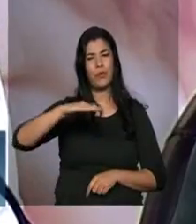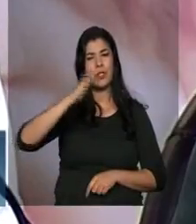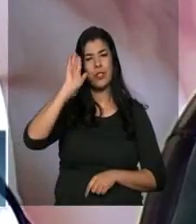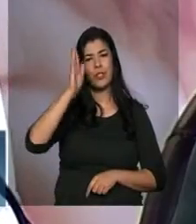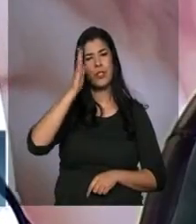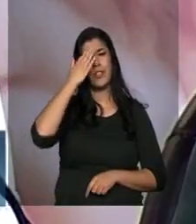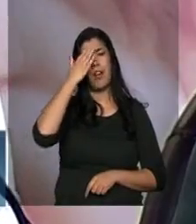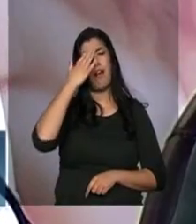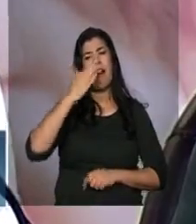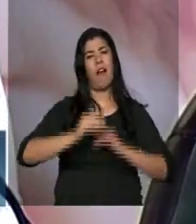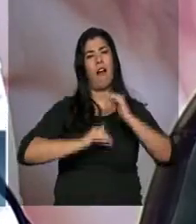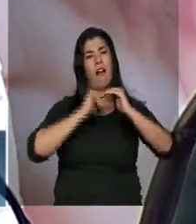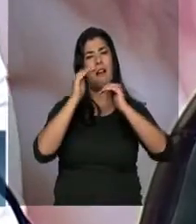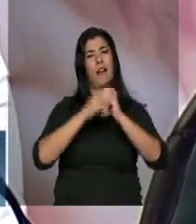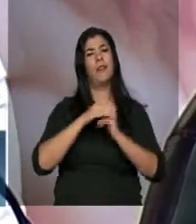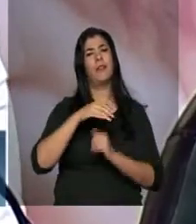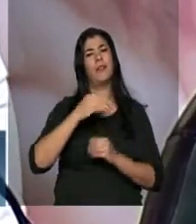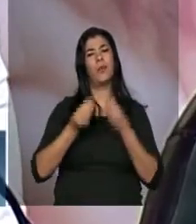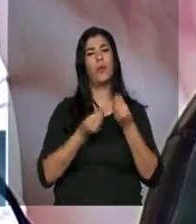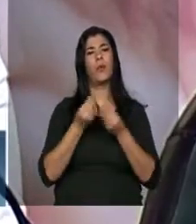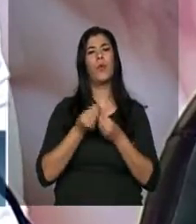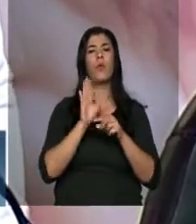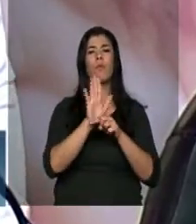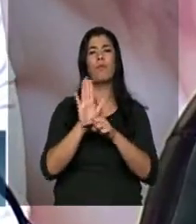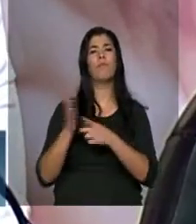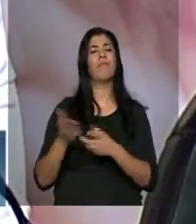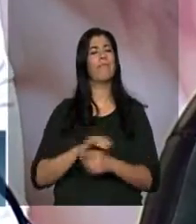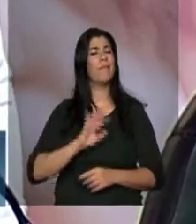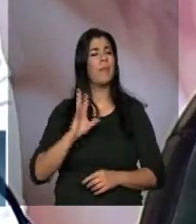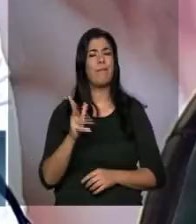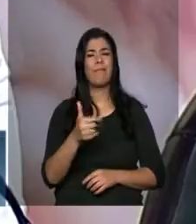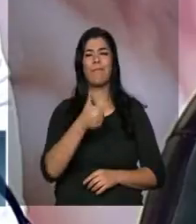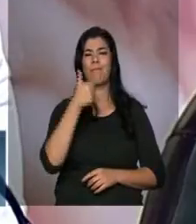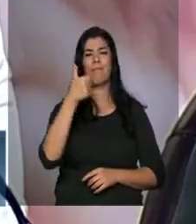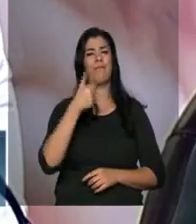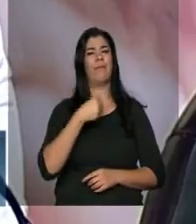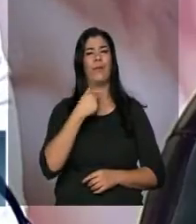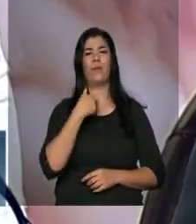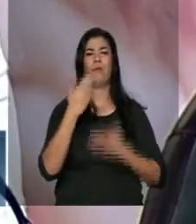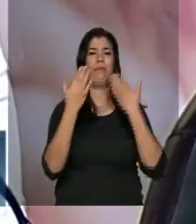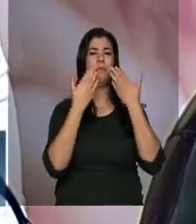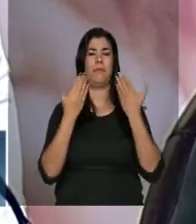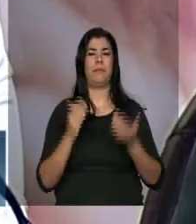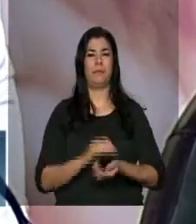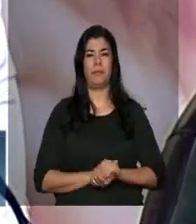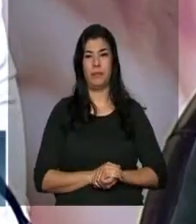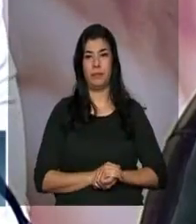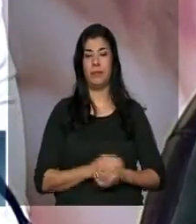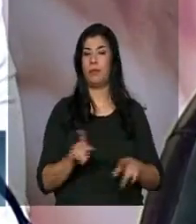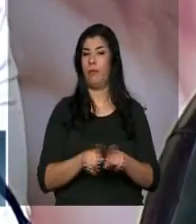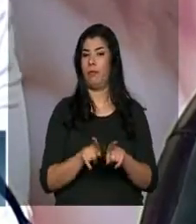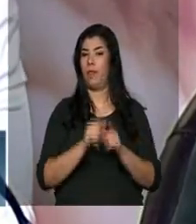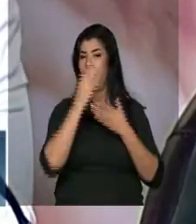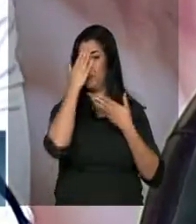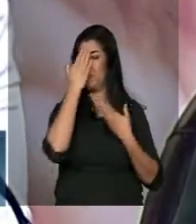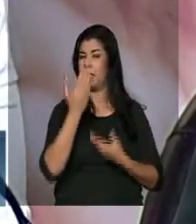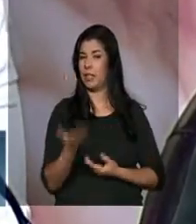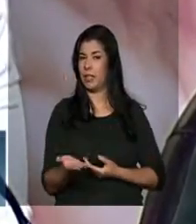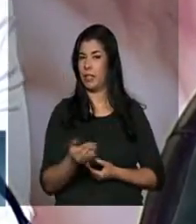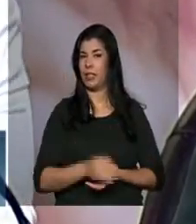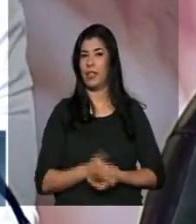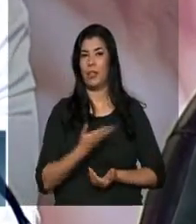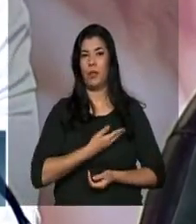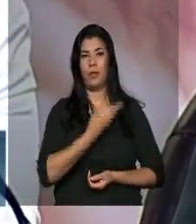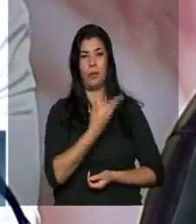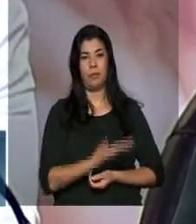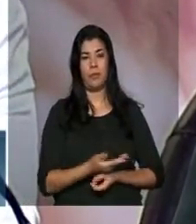dividir. Né, isso é uma coisa espetacular e é uma coisa que não se mede. Agradecer também, né, o nosso companheiro aqui,